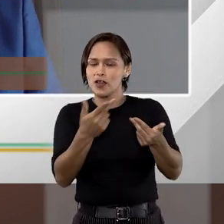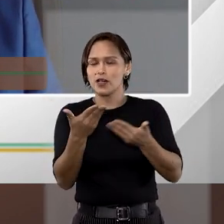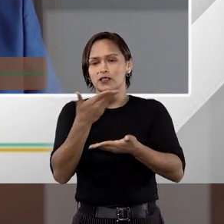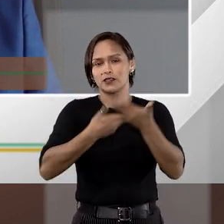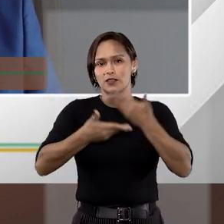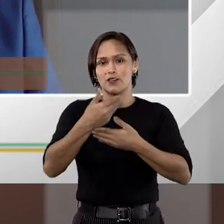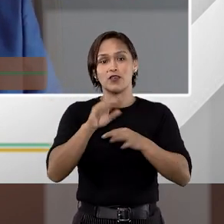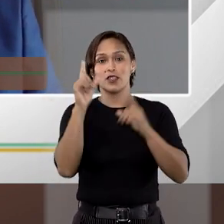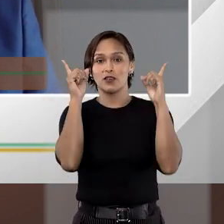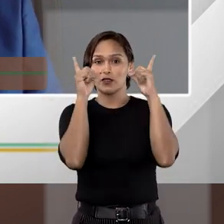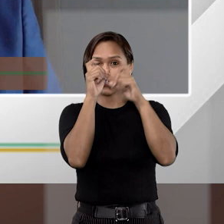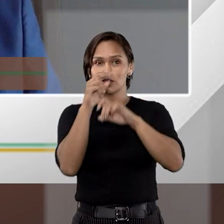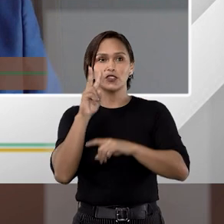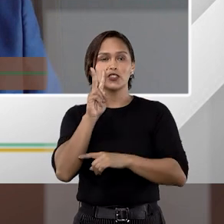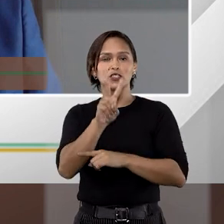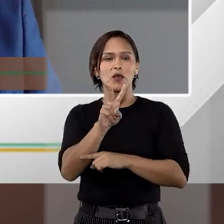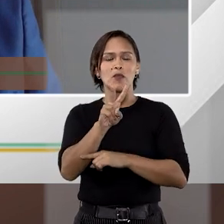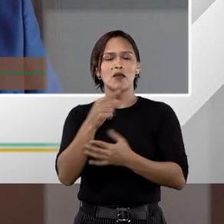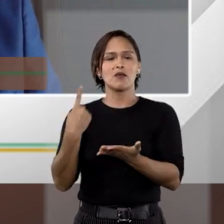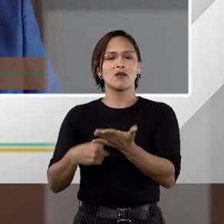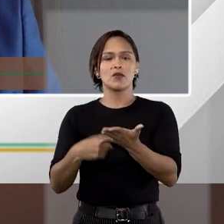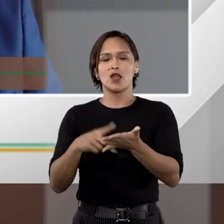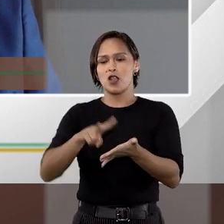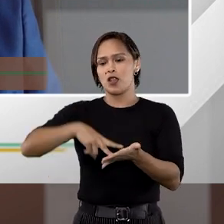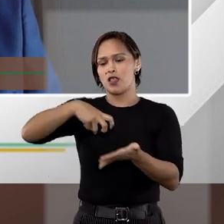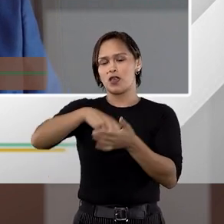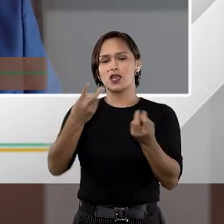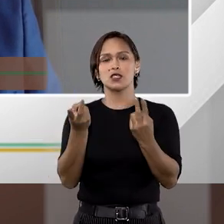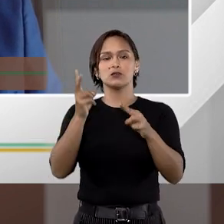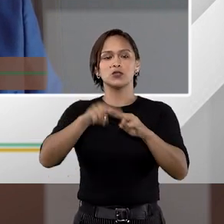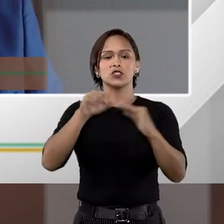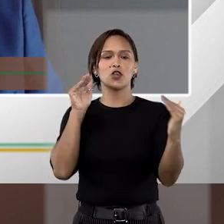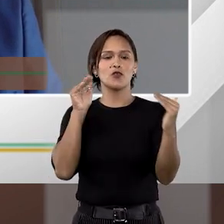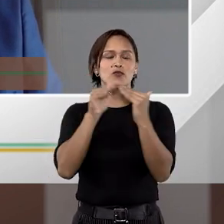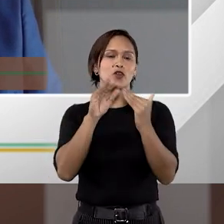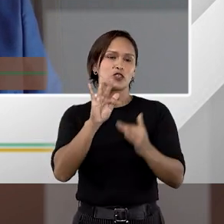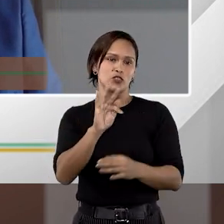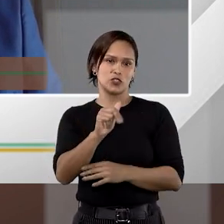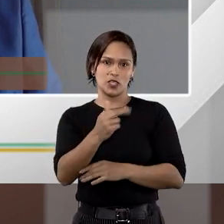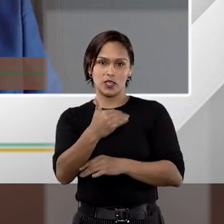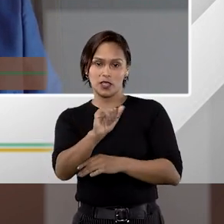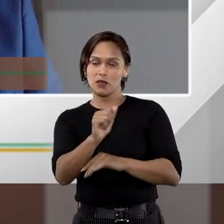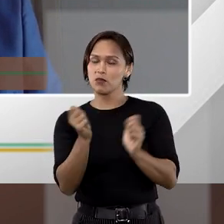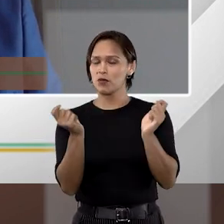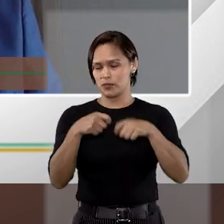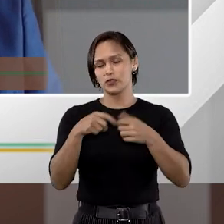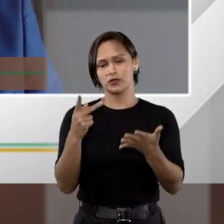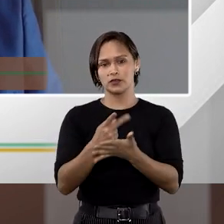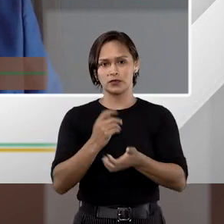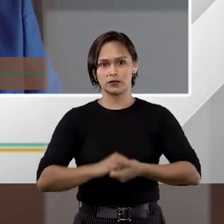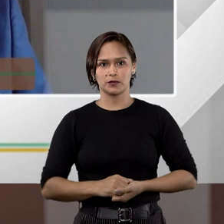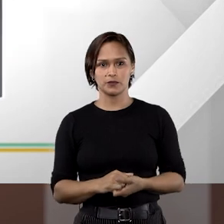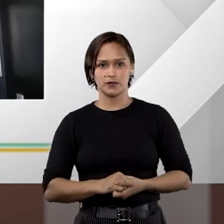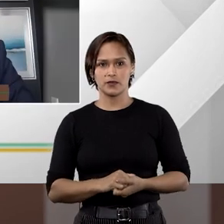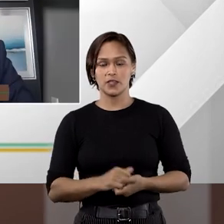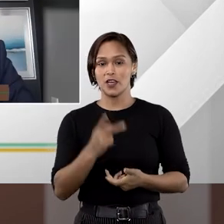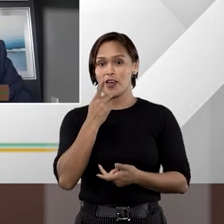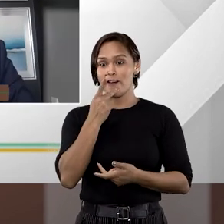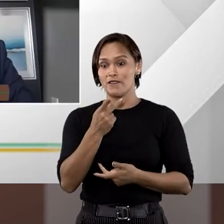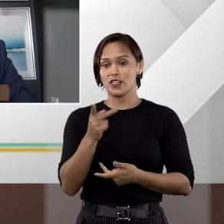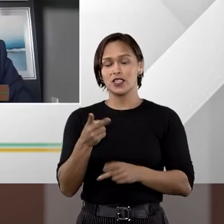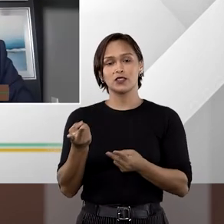etc assim é muito difícil a gente acaba aplicando uma pena de prisão no jecrim mais a ser tô